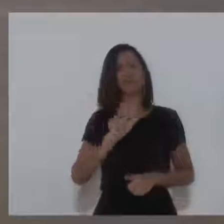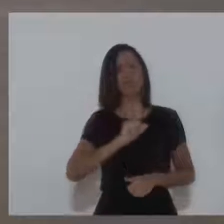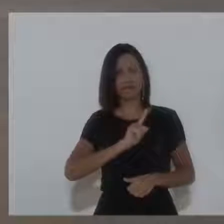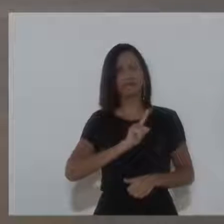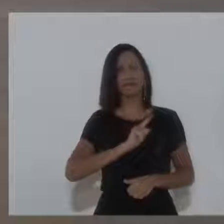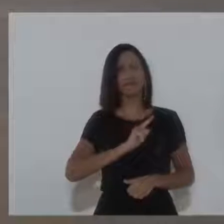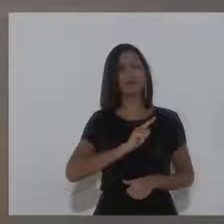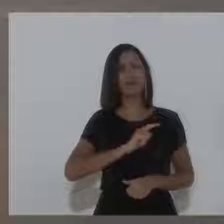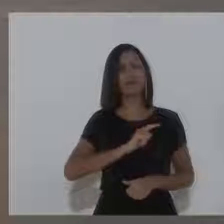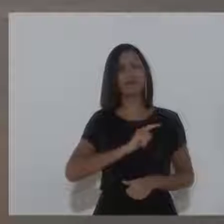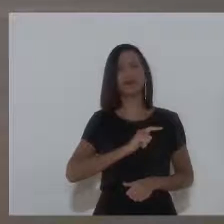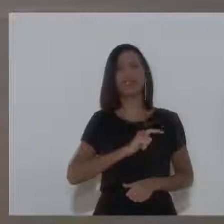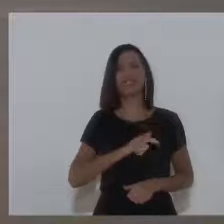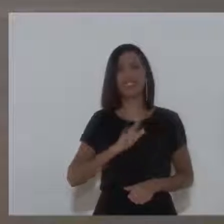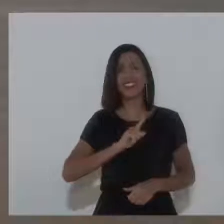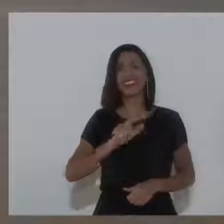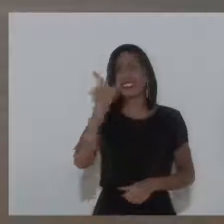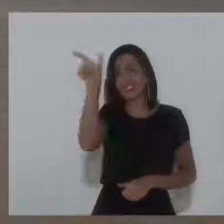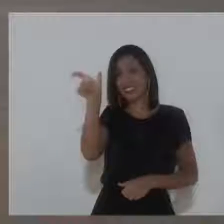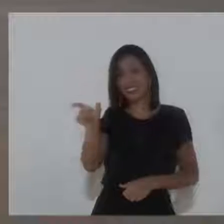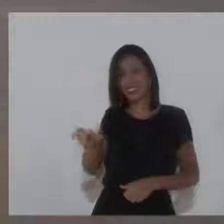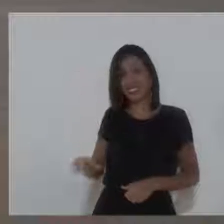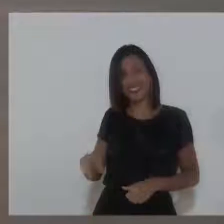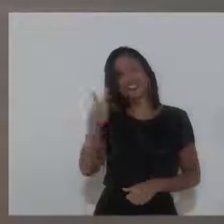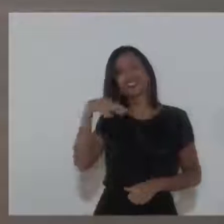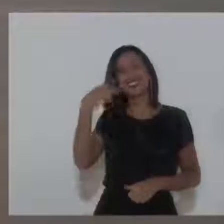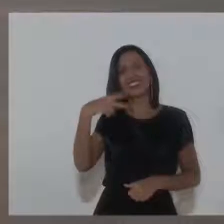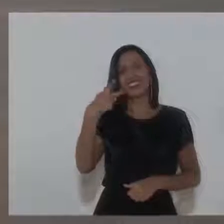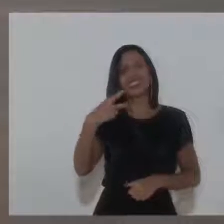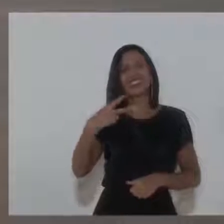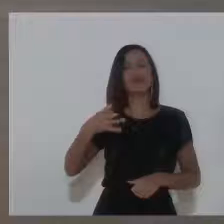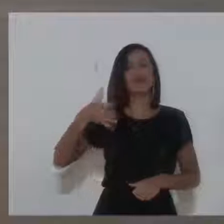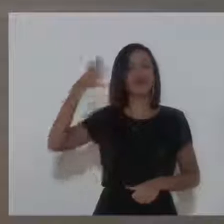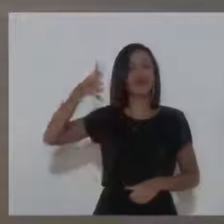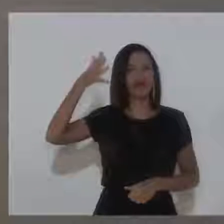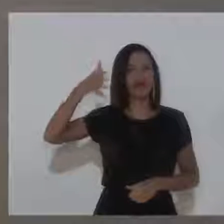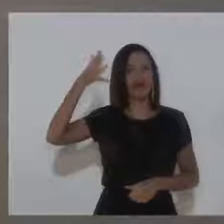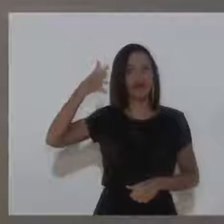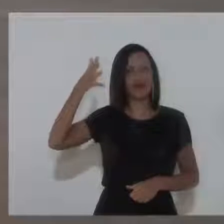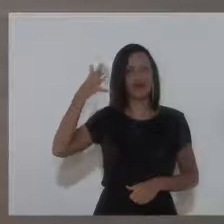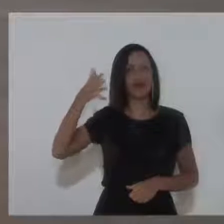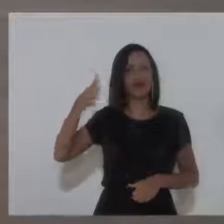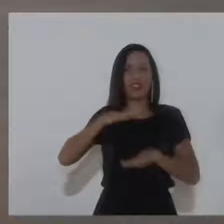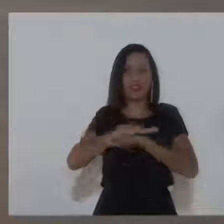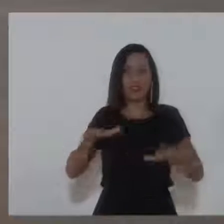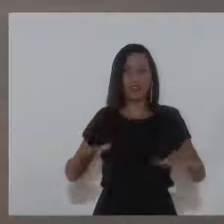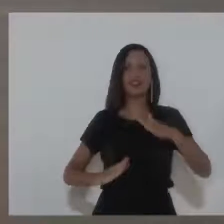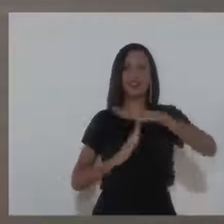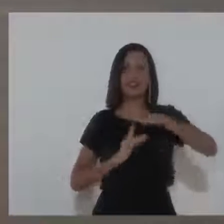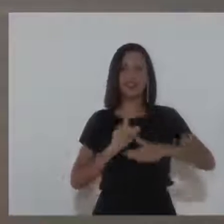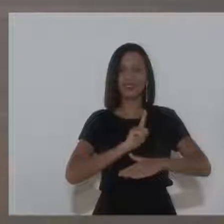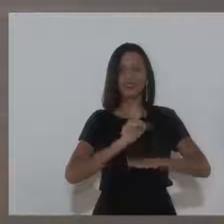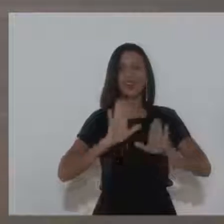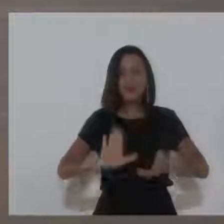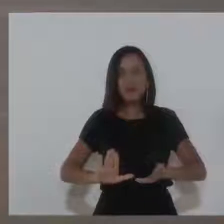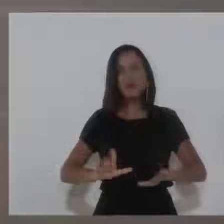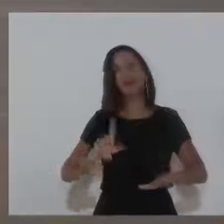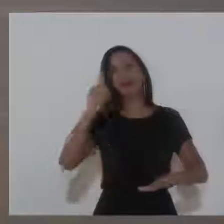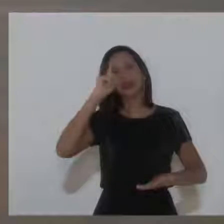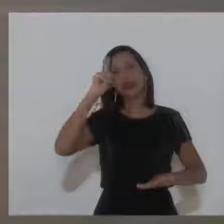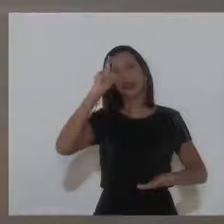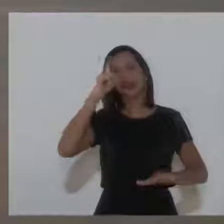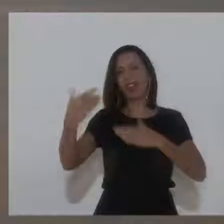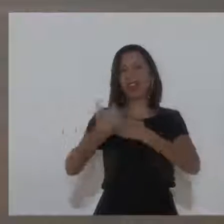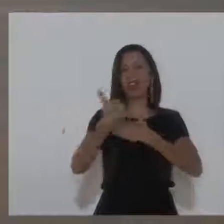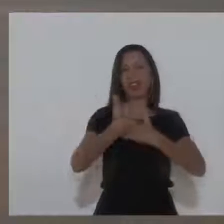vereador tem recesso da tribuna, mas ele acaba não tendo um recesso do dia a dia das ruas, né? Mesmo porque a população acaba nos